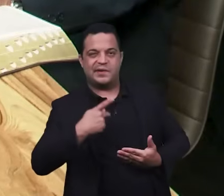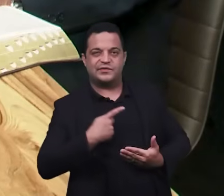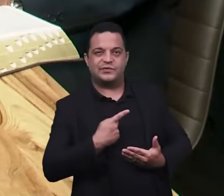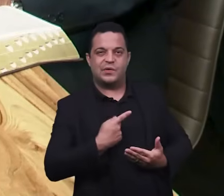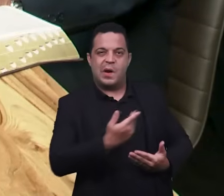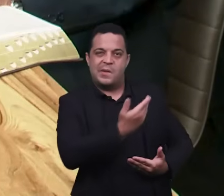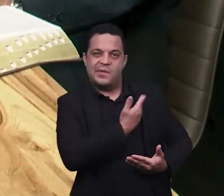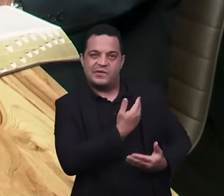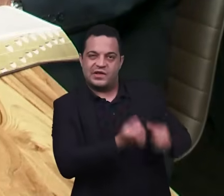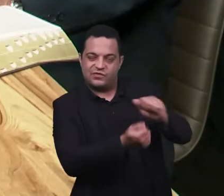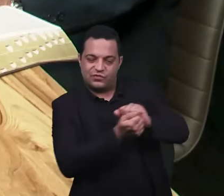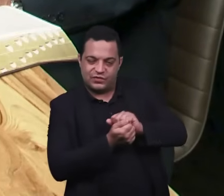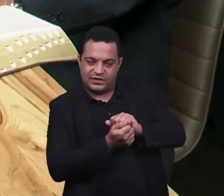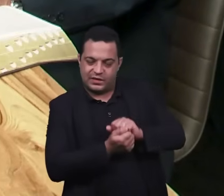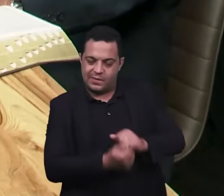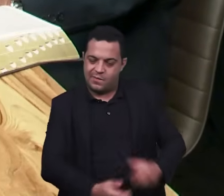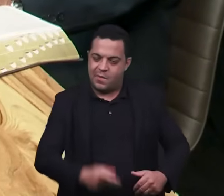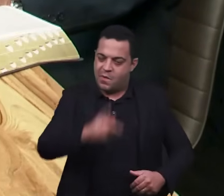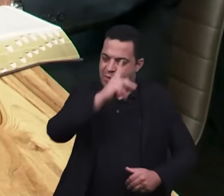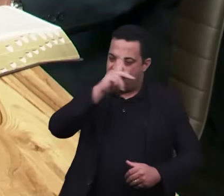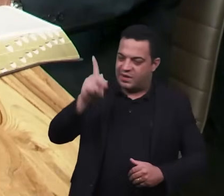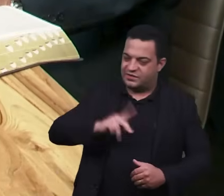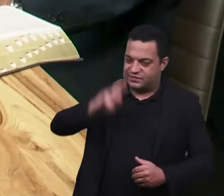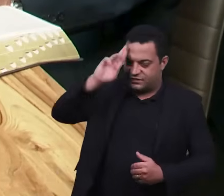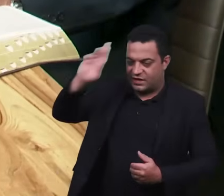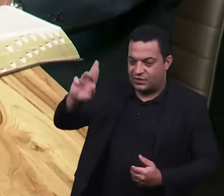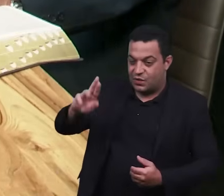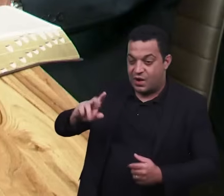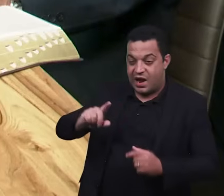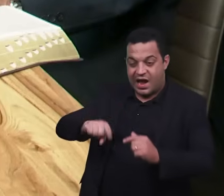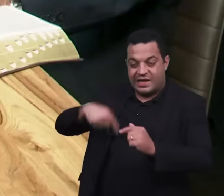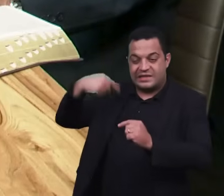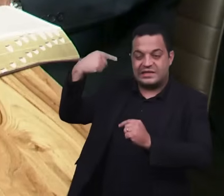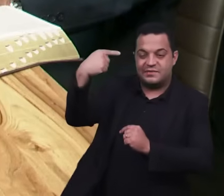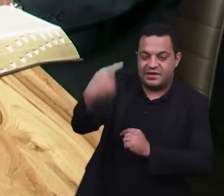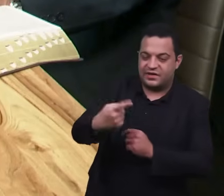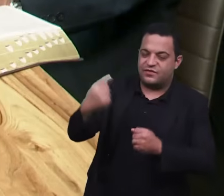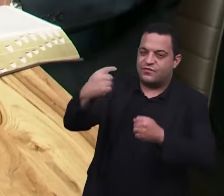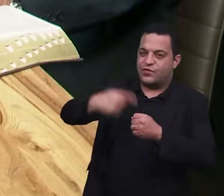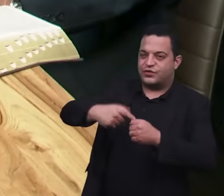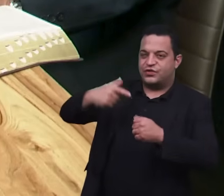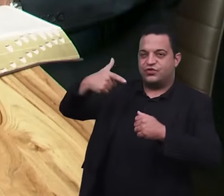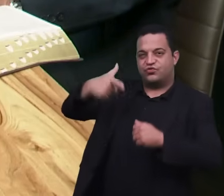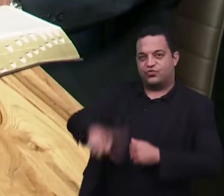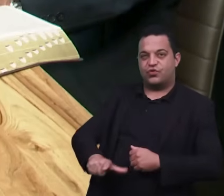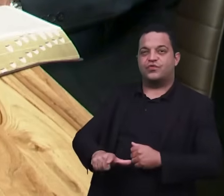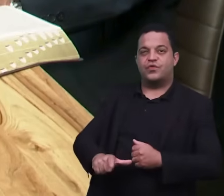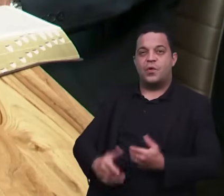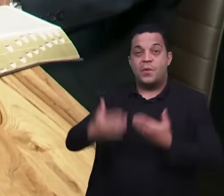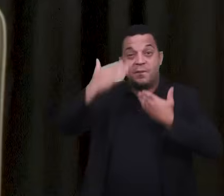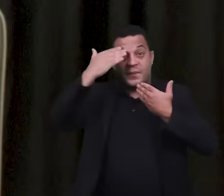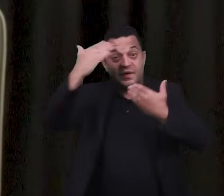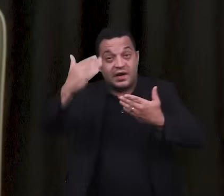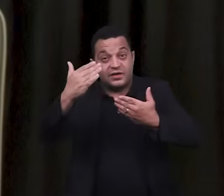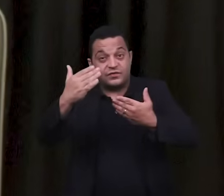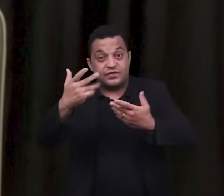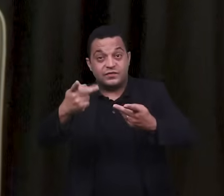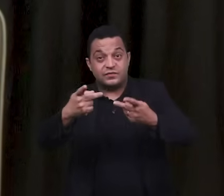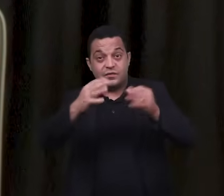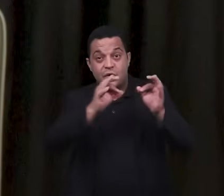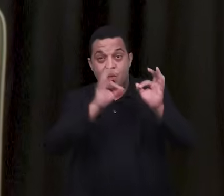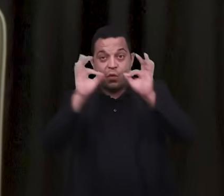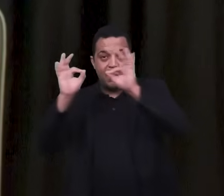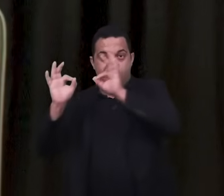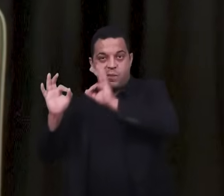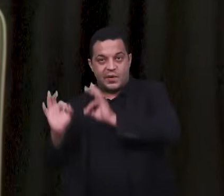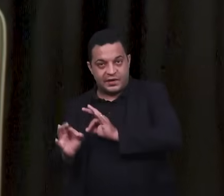Luiz Fernando. Luiz Fernando, a paz do Senhor. Vamos aguardar a próxima, né? Paz do Senhor, pastor Gilson, sim, vamos aguardar a próxima. Muito bem. Paz do Senhor, irmãos. E você que está nos